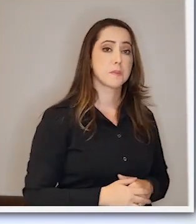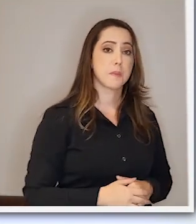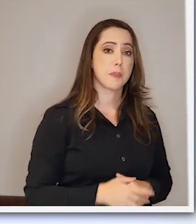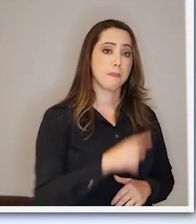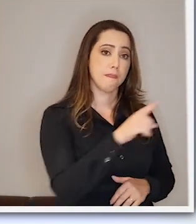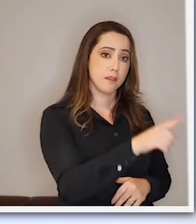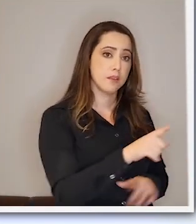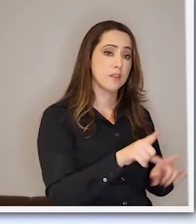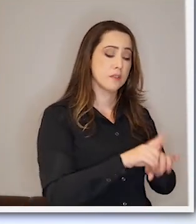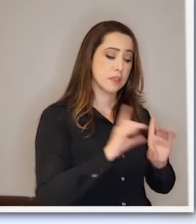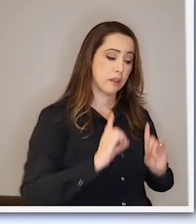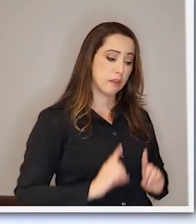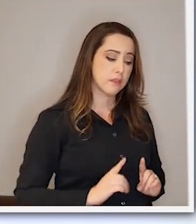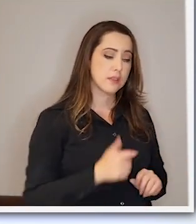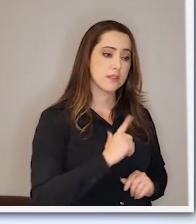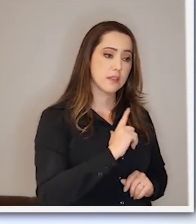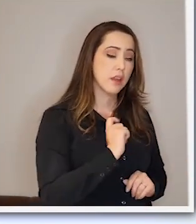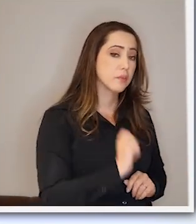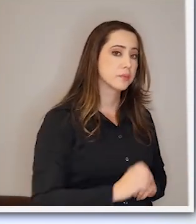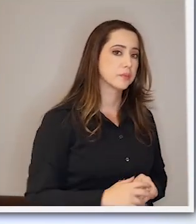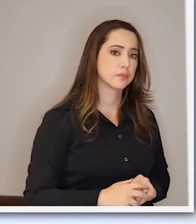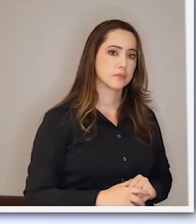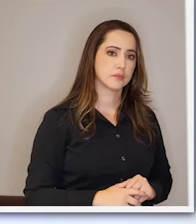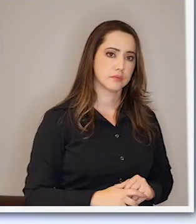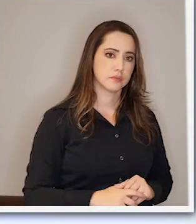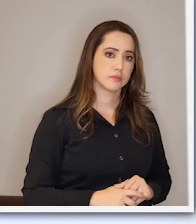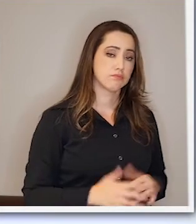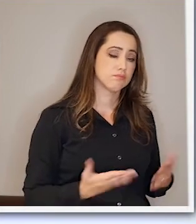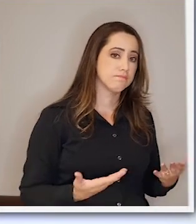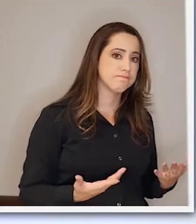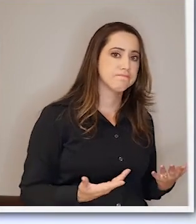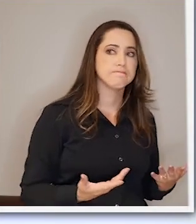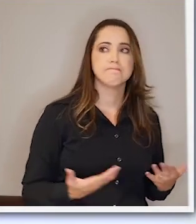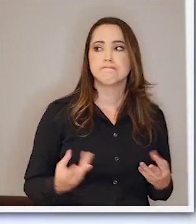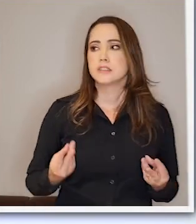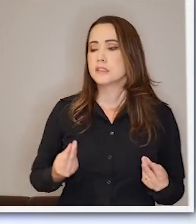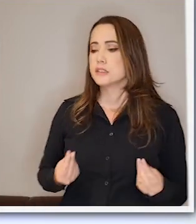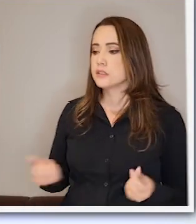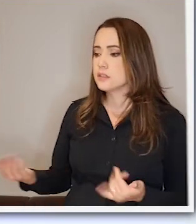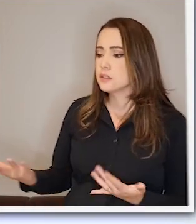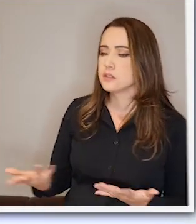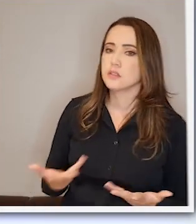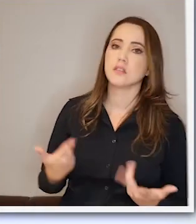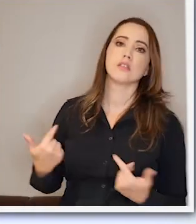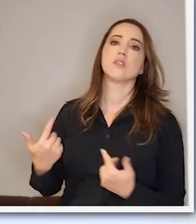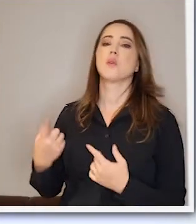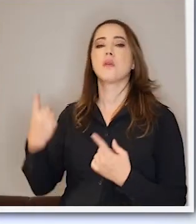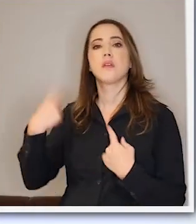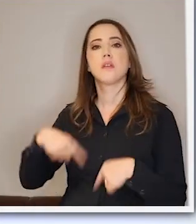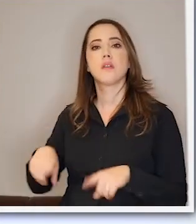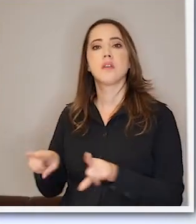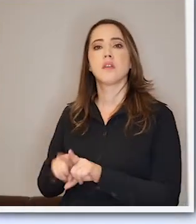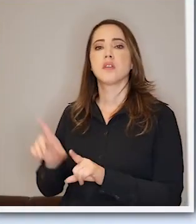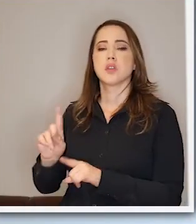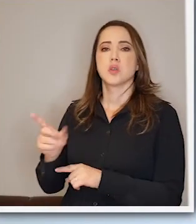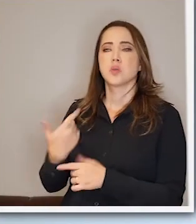Só que quando eu falo também de políticas inclusivas, eu estou falando, por exemplo, de você. Você tem algum tipo de deficiência?